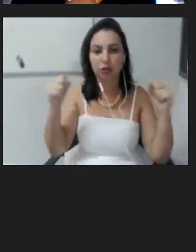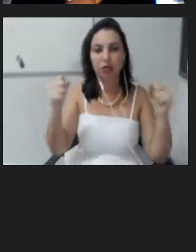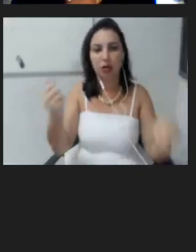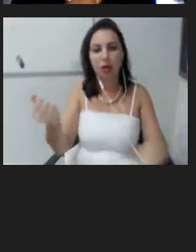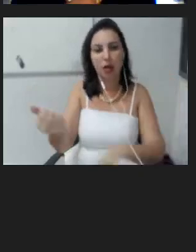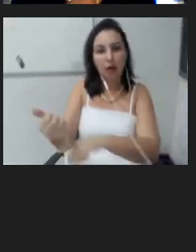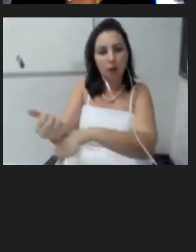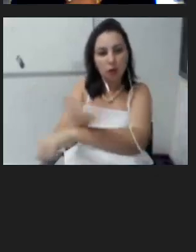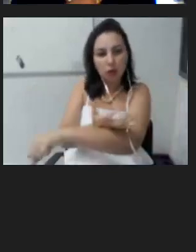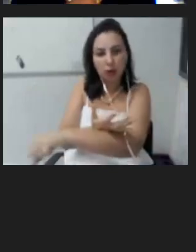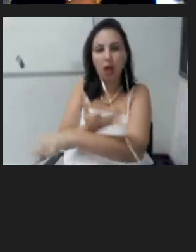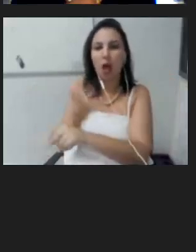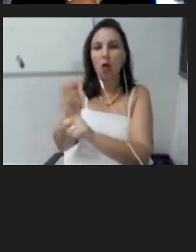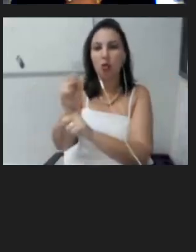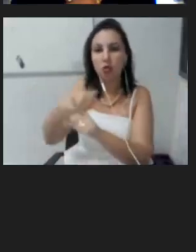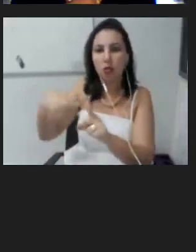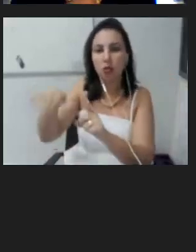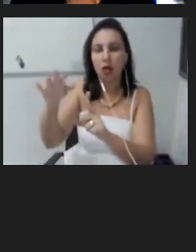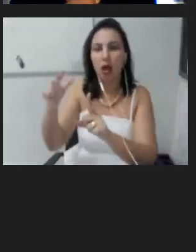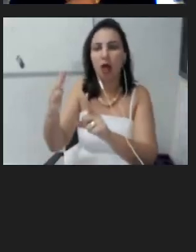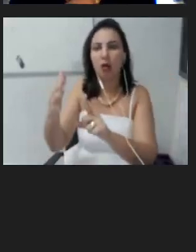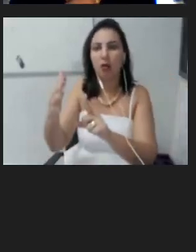espiritual.